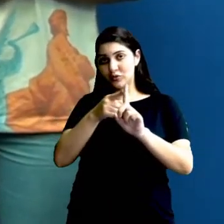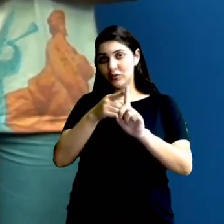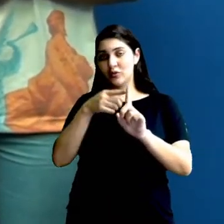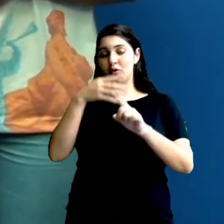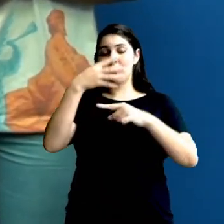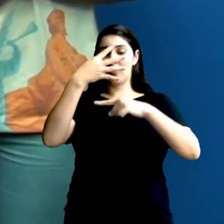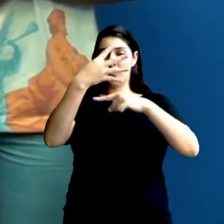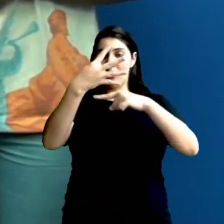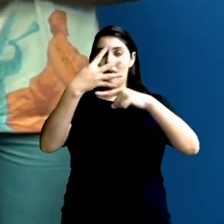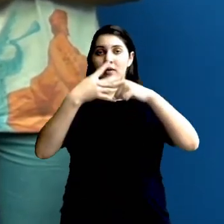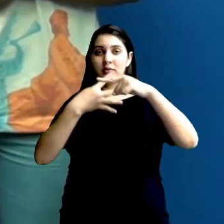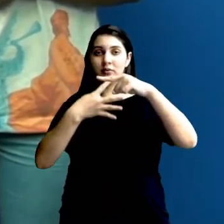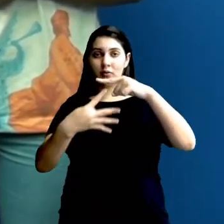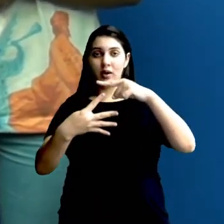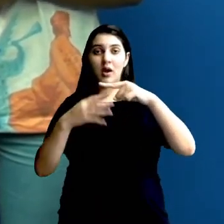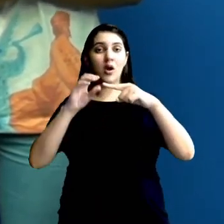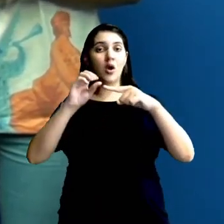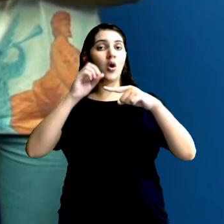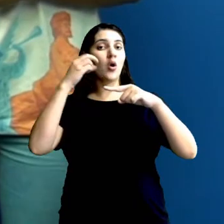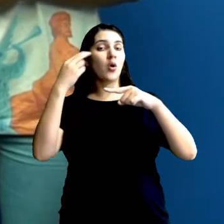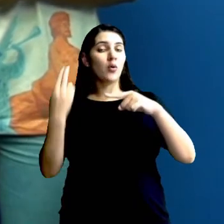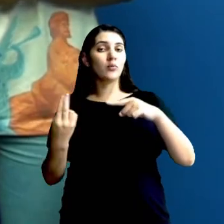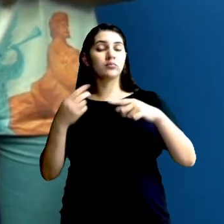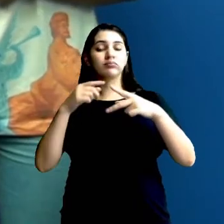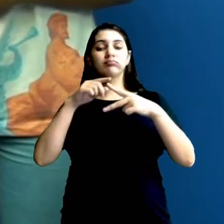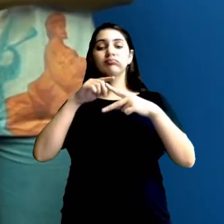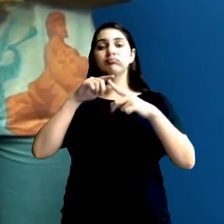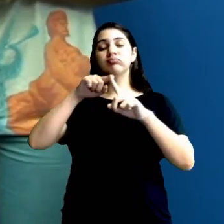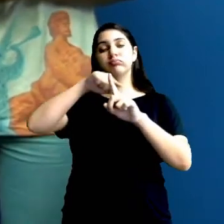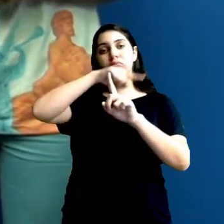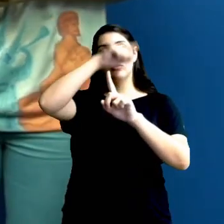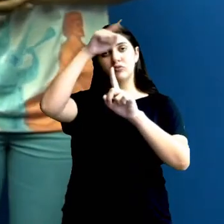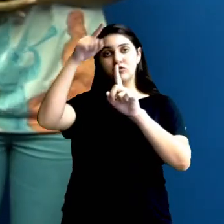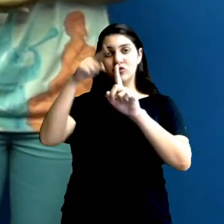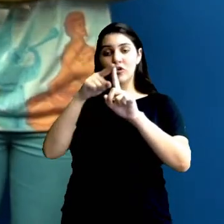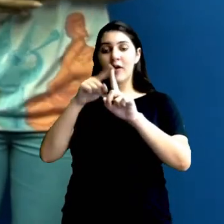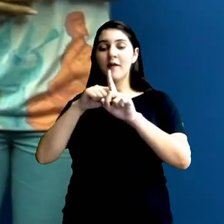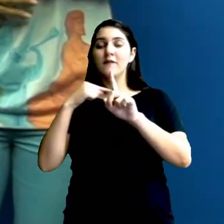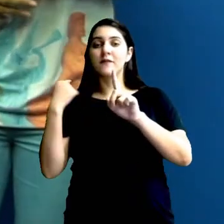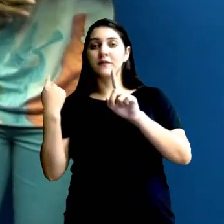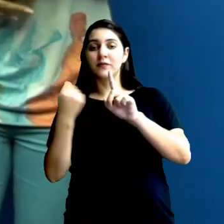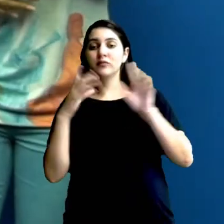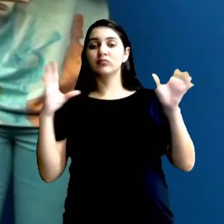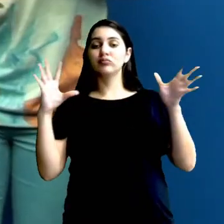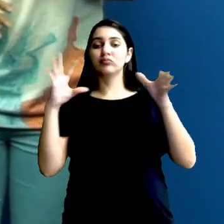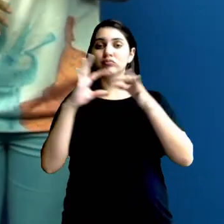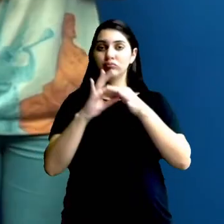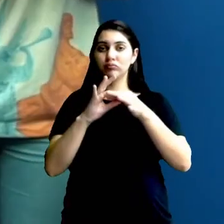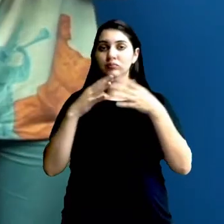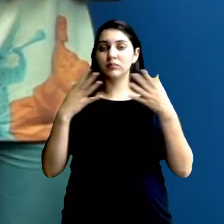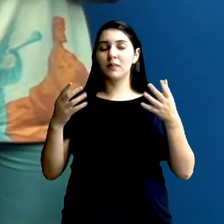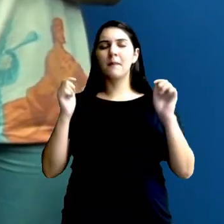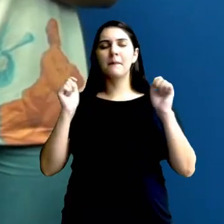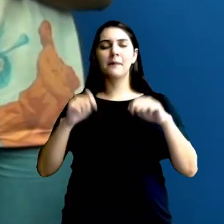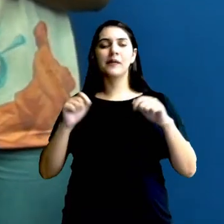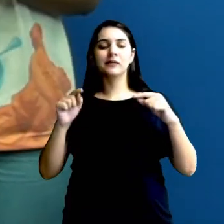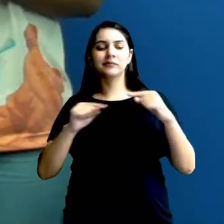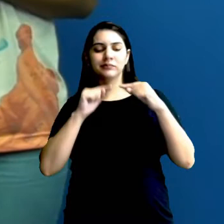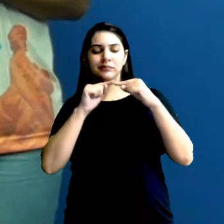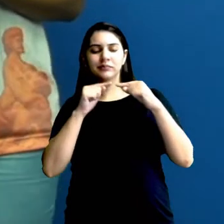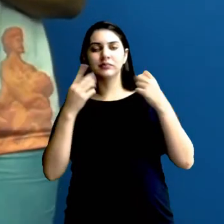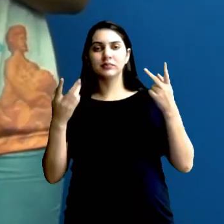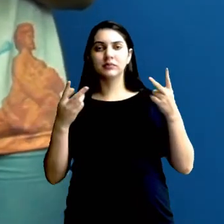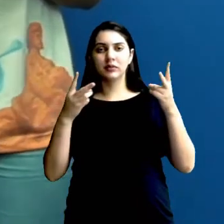de 4/4 ou um giro de uma volta completa. Então, também podemos